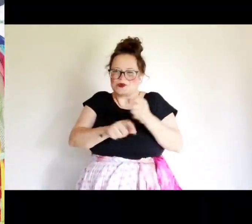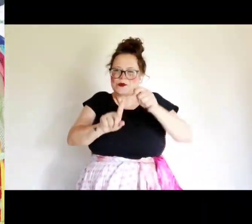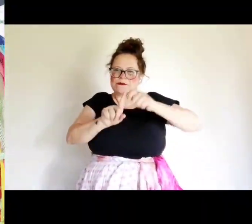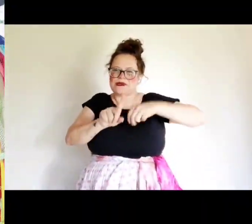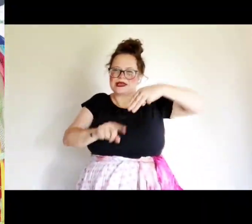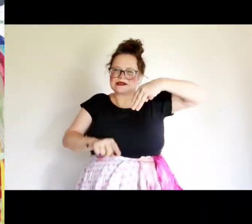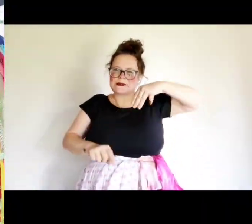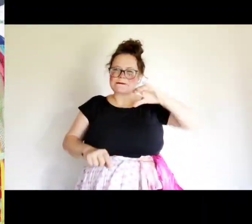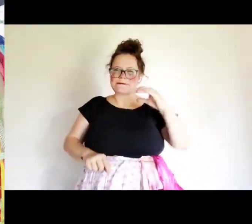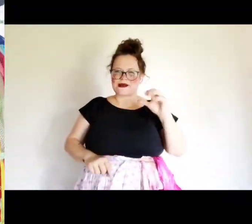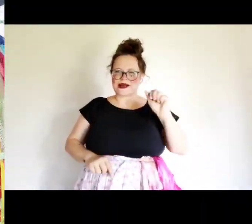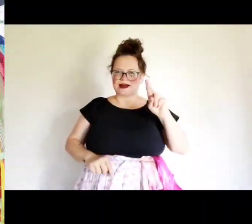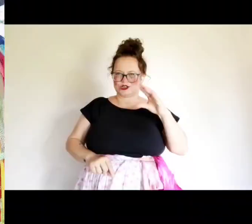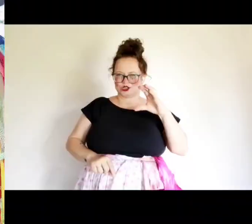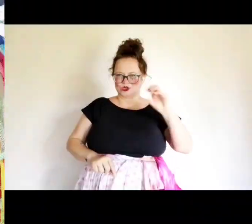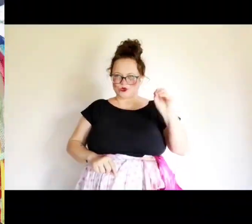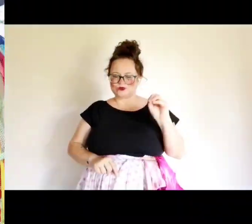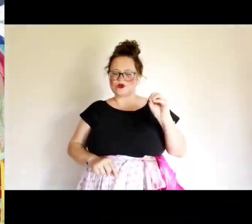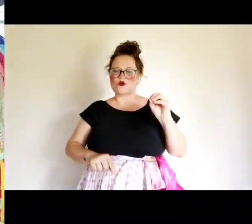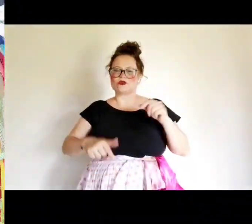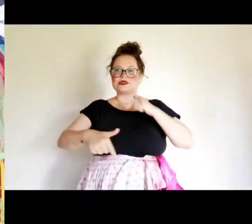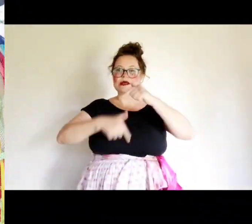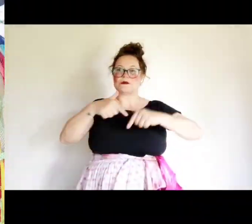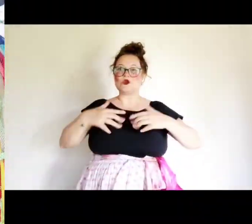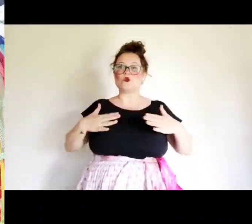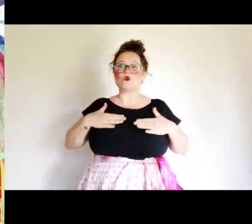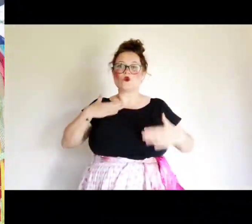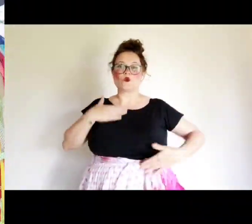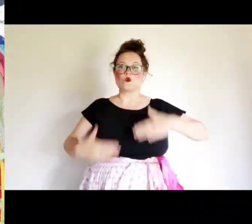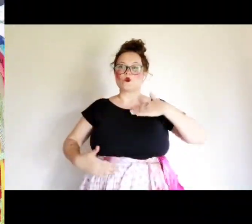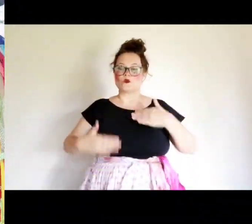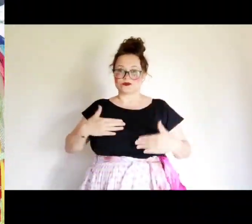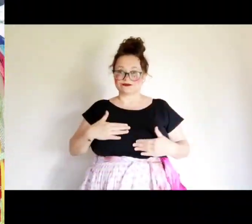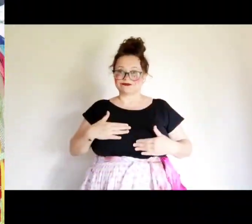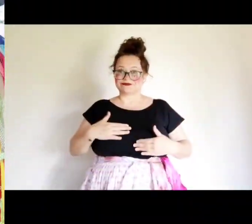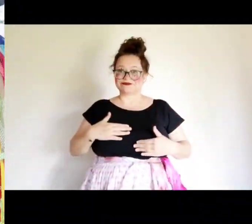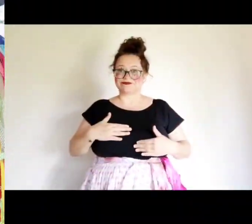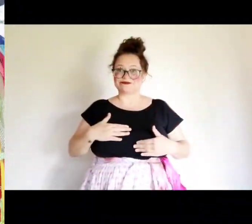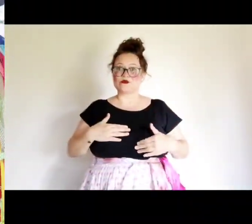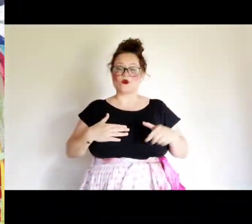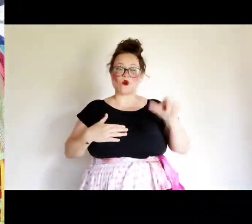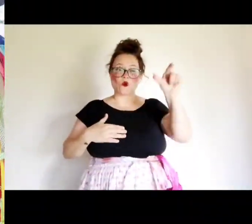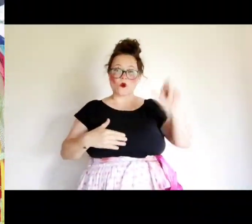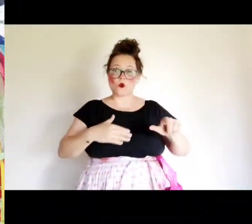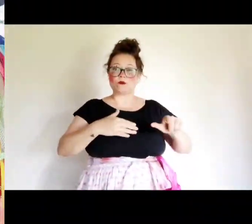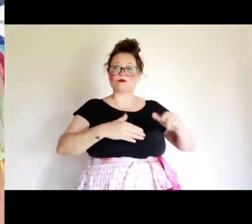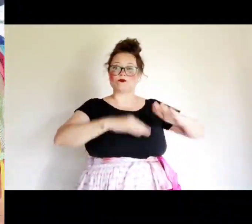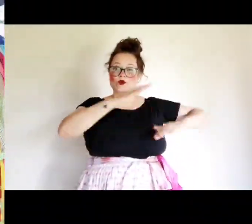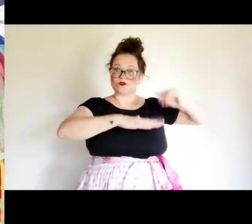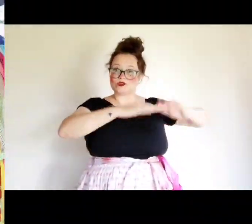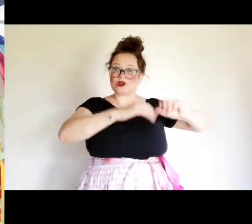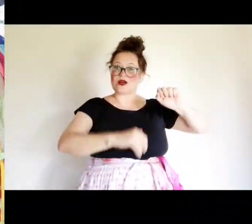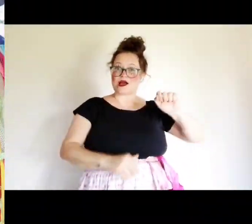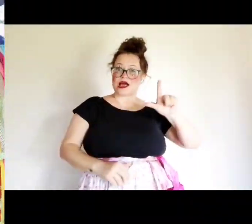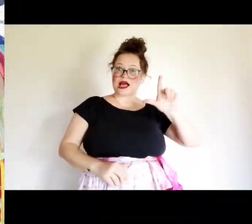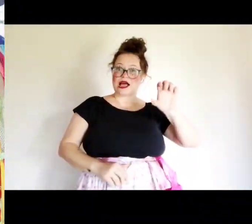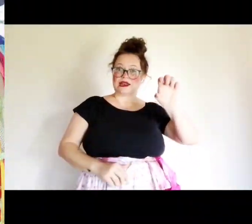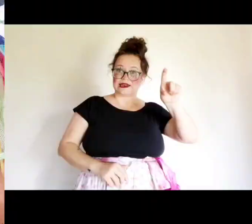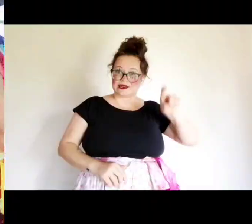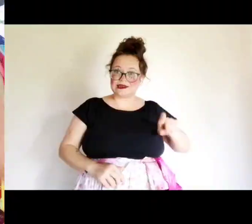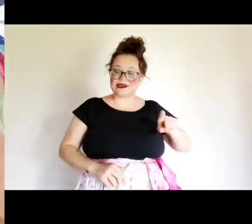ali, que a gente começou a trabalhar o corpo. O Alex Nascimento foi o diretor artístico dessa